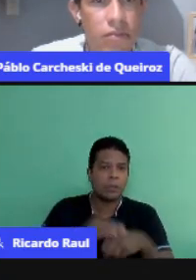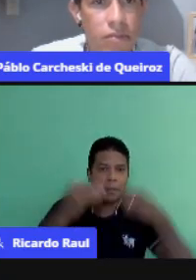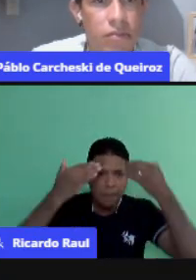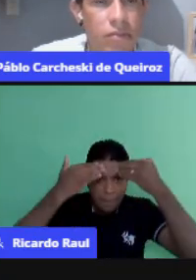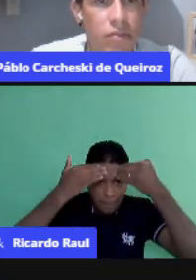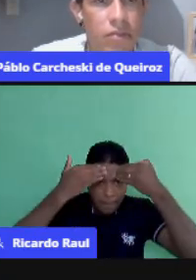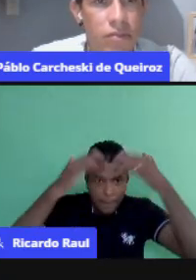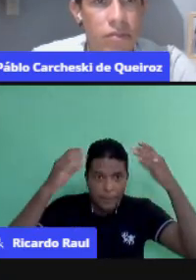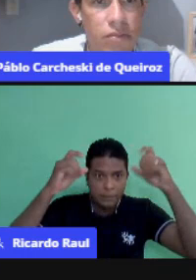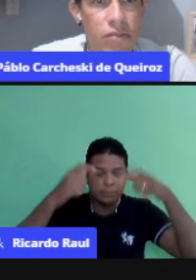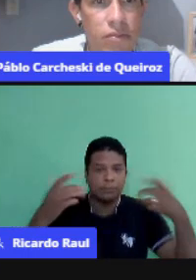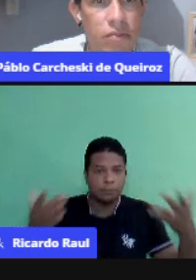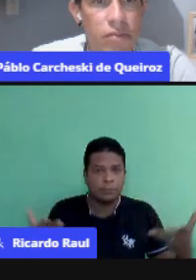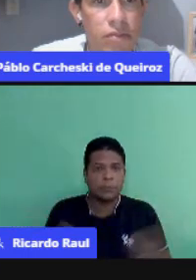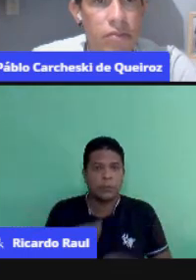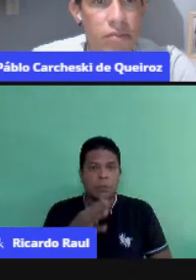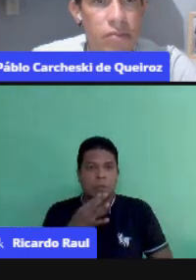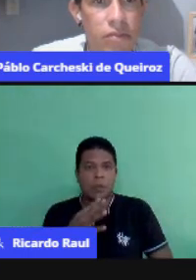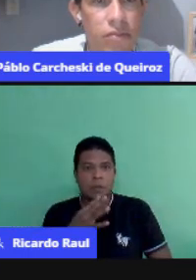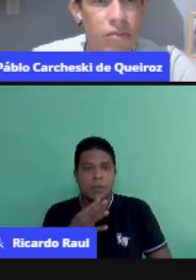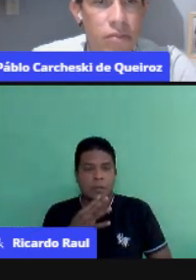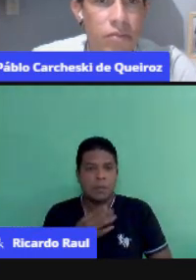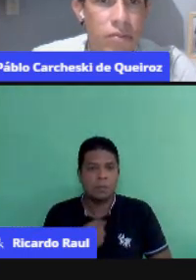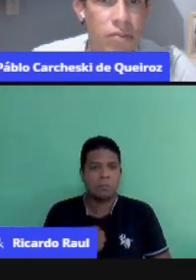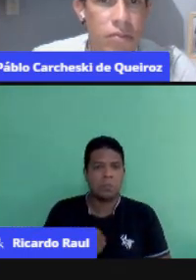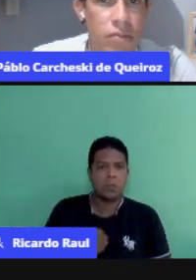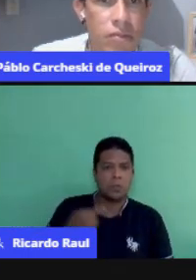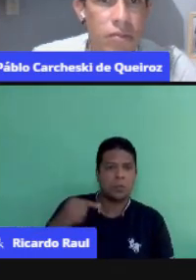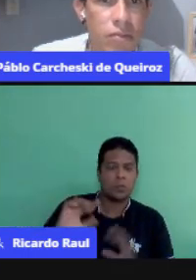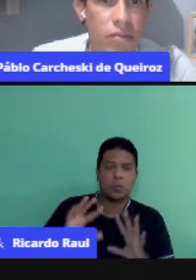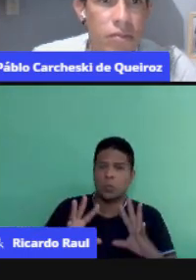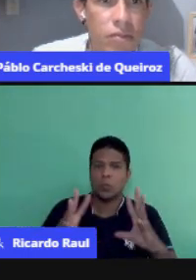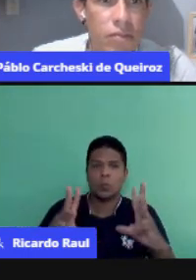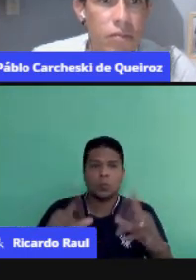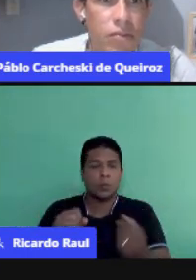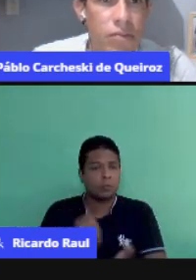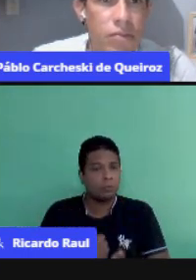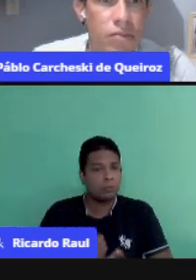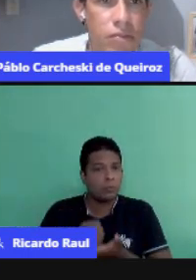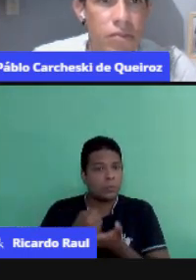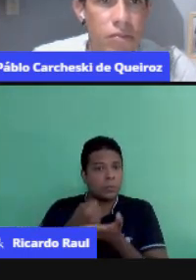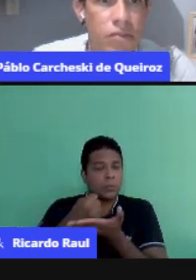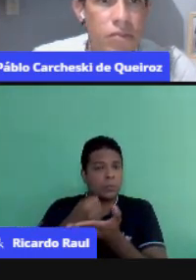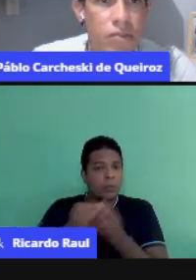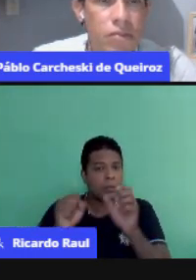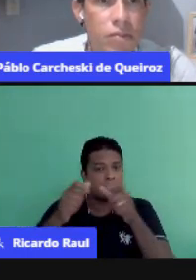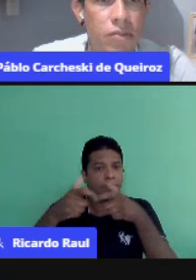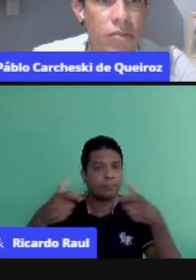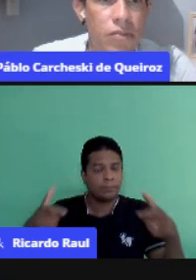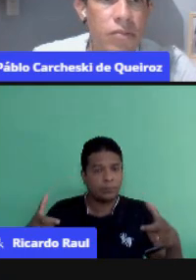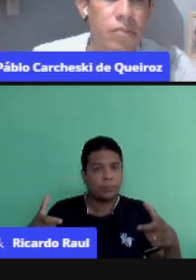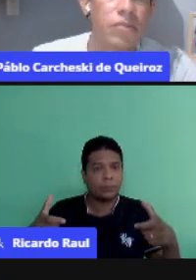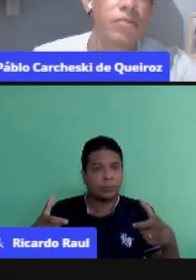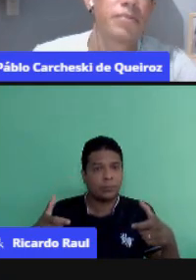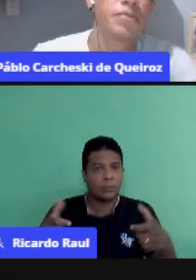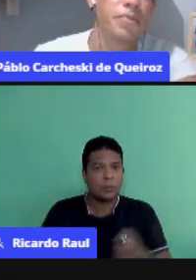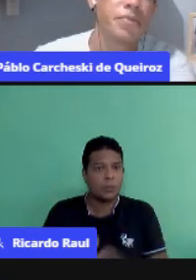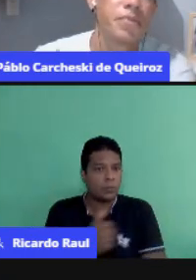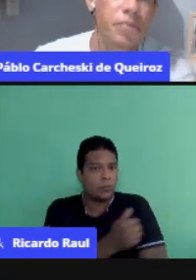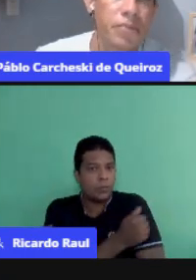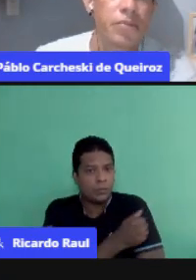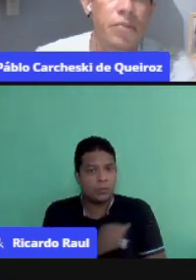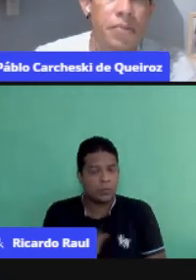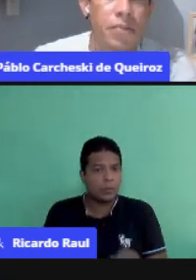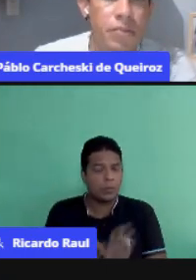conhecimento. Que a ampliação do conhecimento meu, seu, de todos nós, ajuda na ampliação do conhecimento dos estudantes, que é o